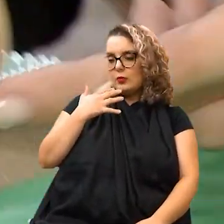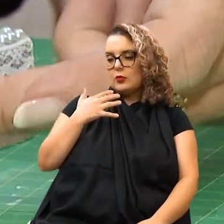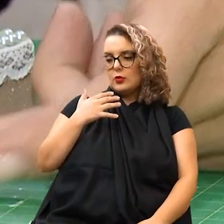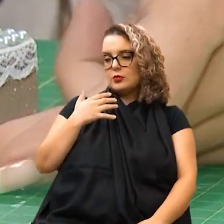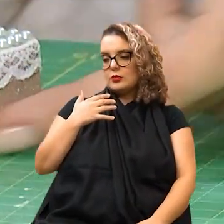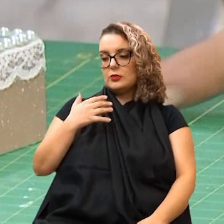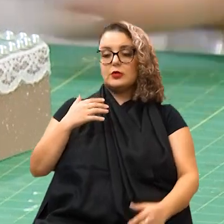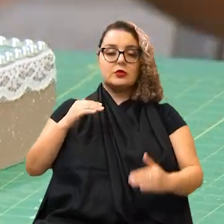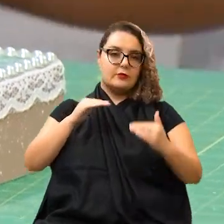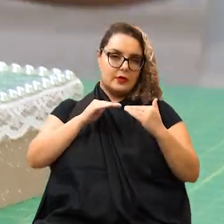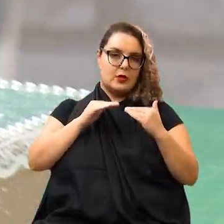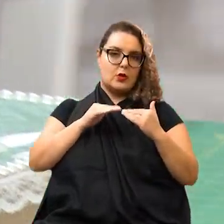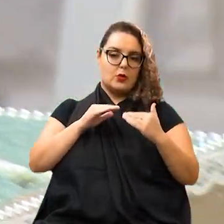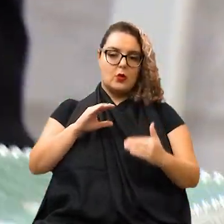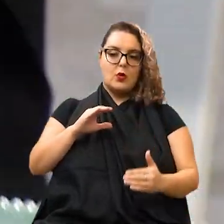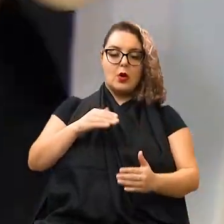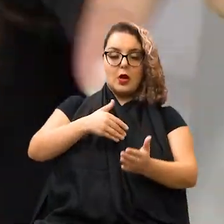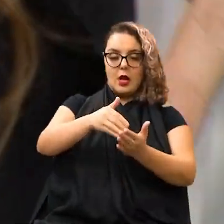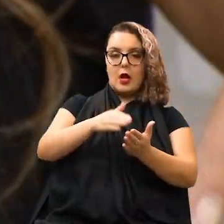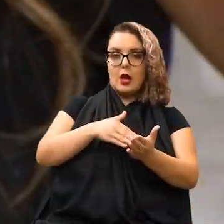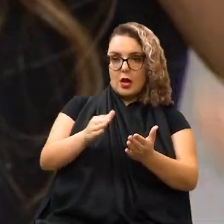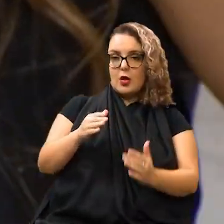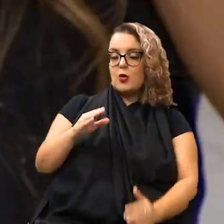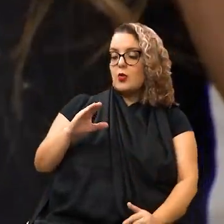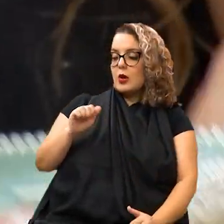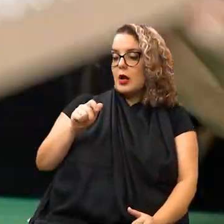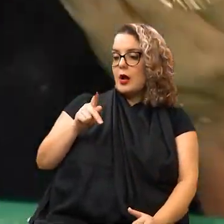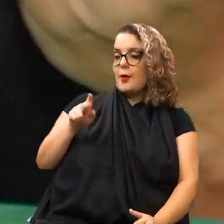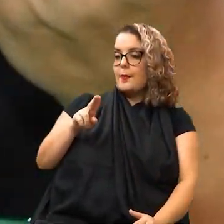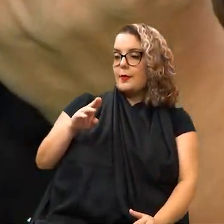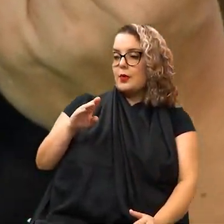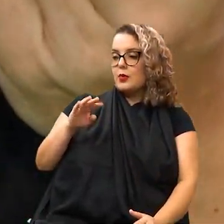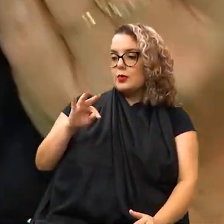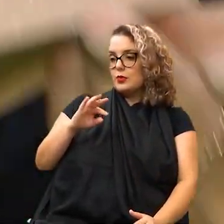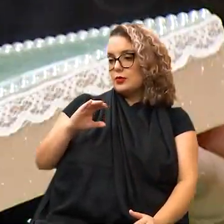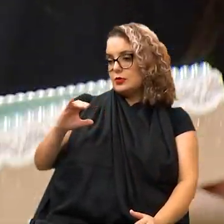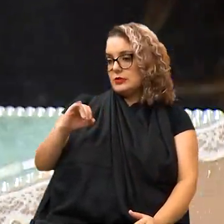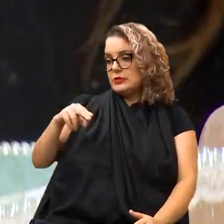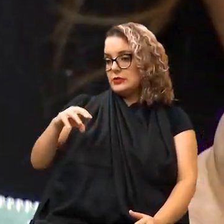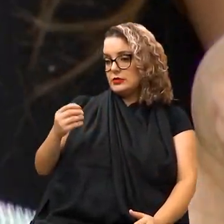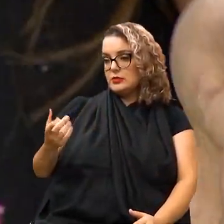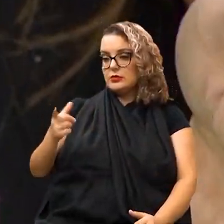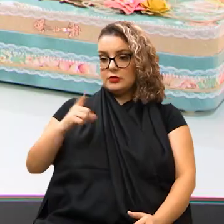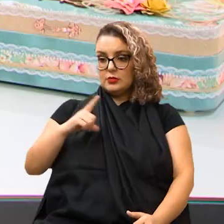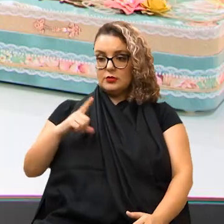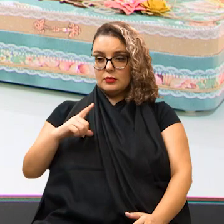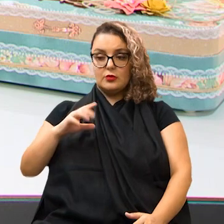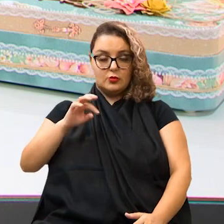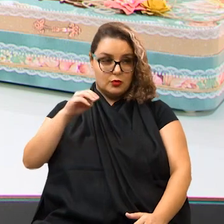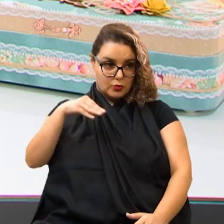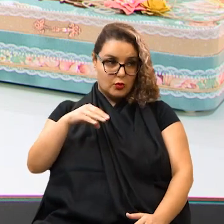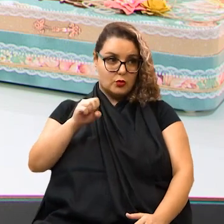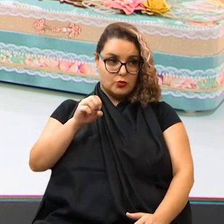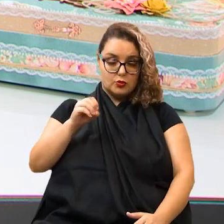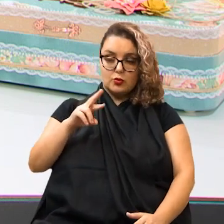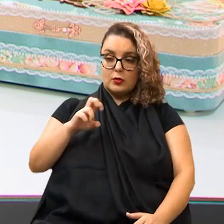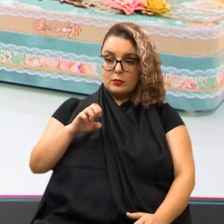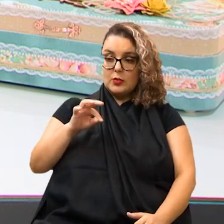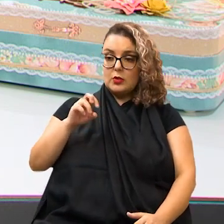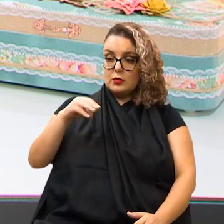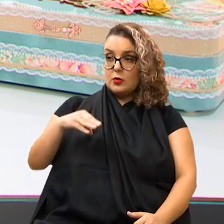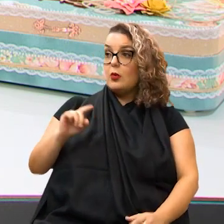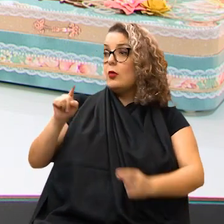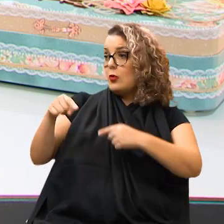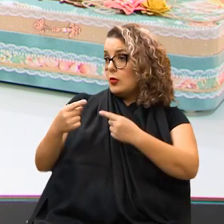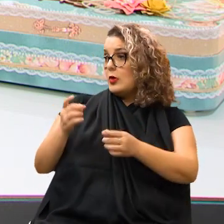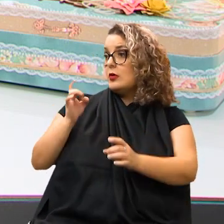vai ornar aqui com a nossa borda, que tá pintada de cappuccino. Então, sempre tem que ter um tom sobre tom. Outra